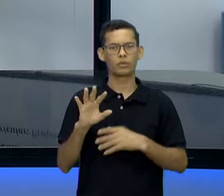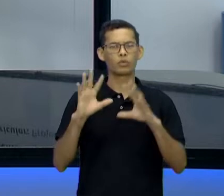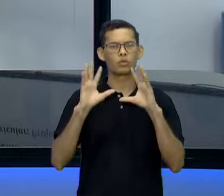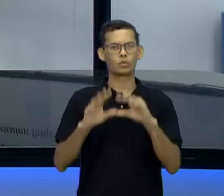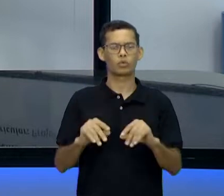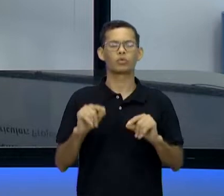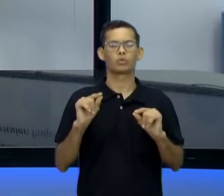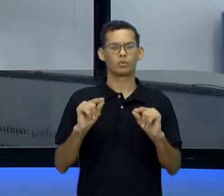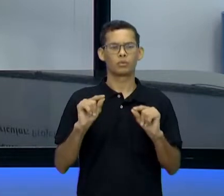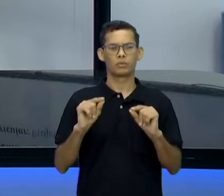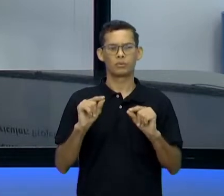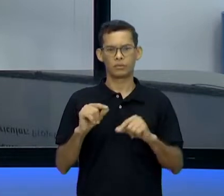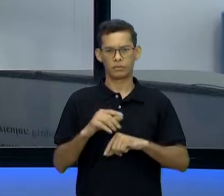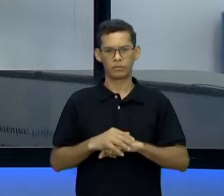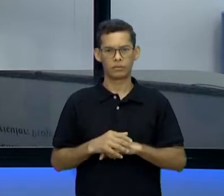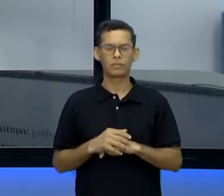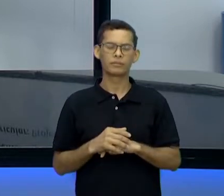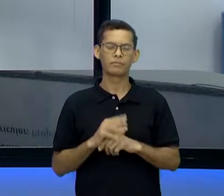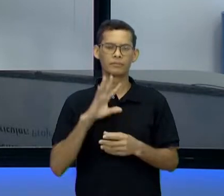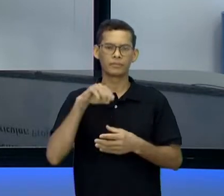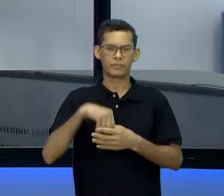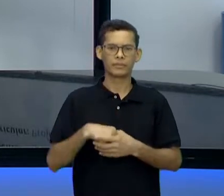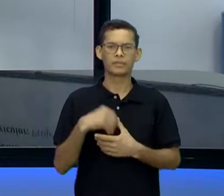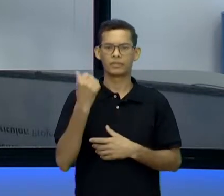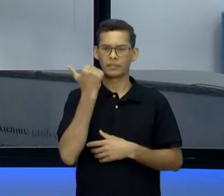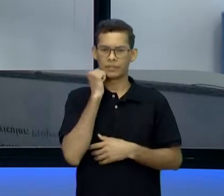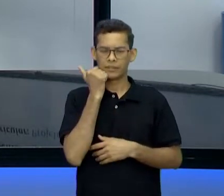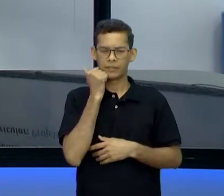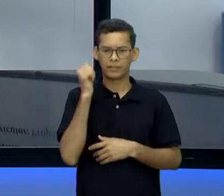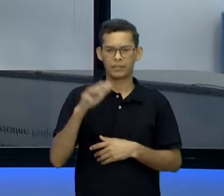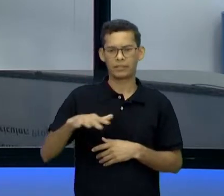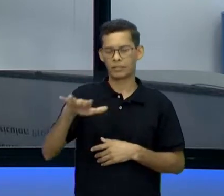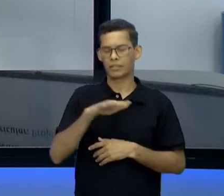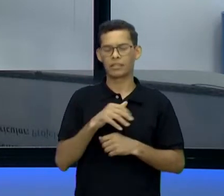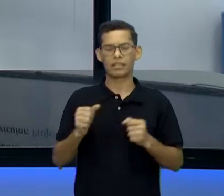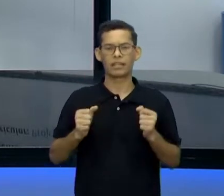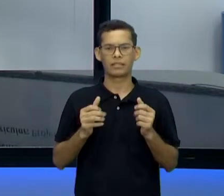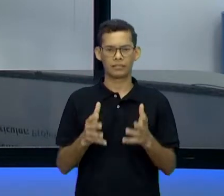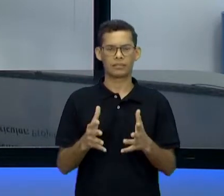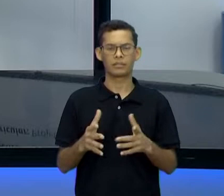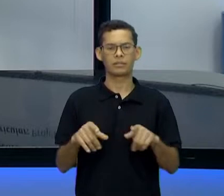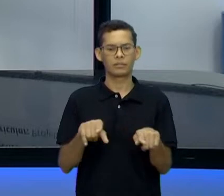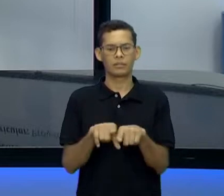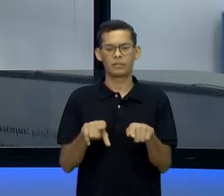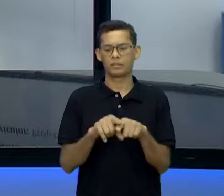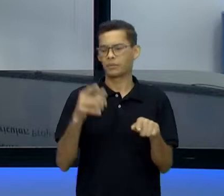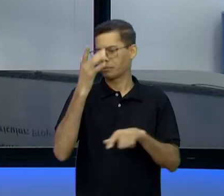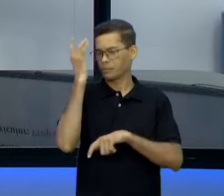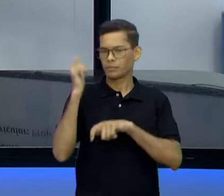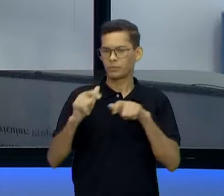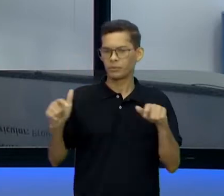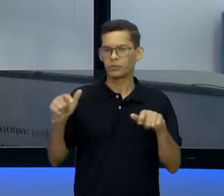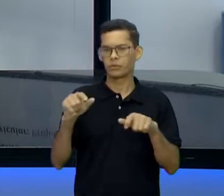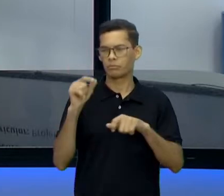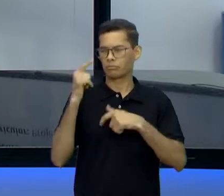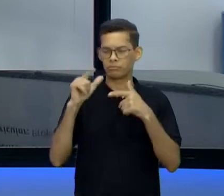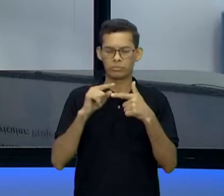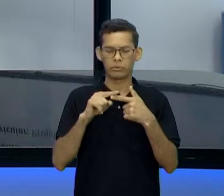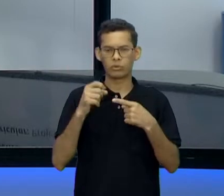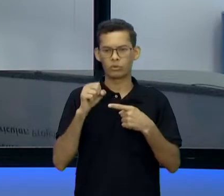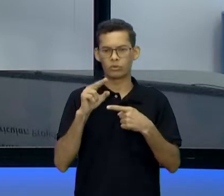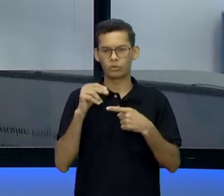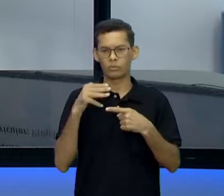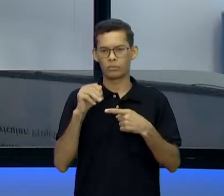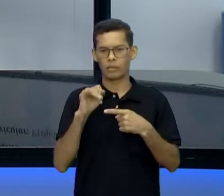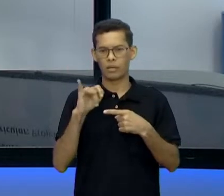os componentes desse aprofundamento ciência e ação. Um bate-papo com os outros professores, professora Sumaya, né? A professora